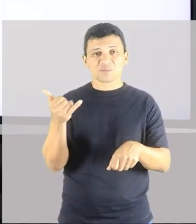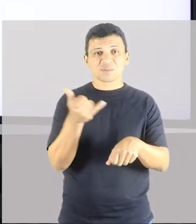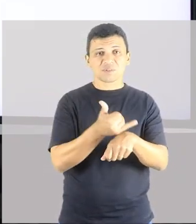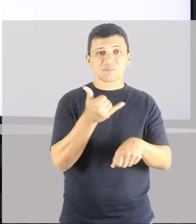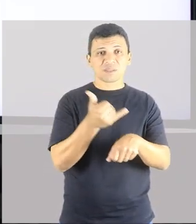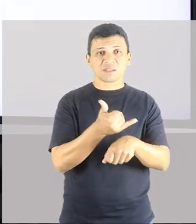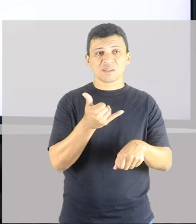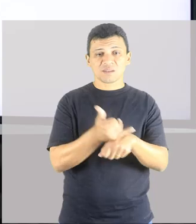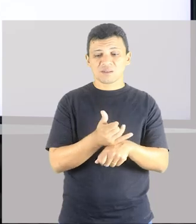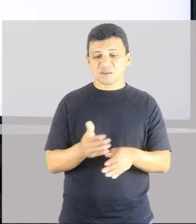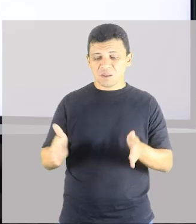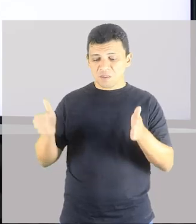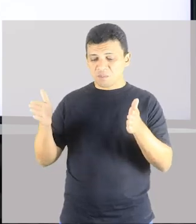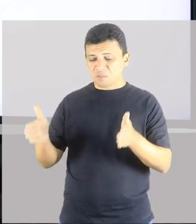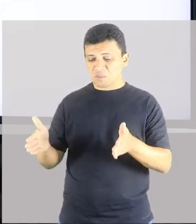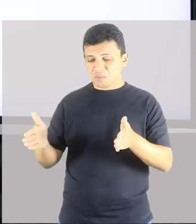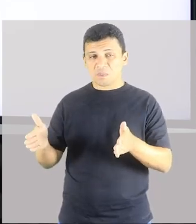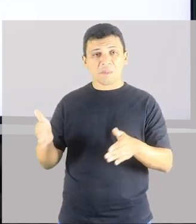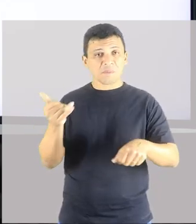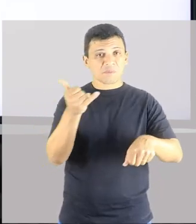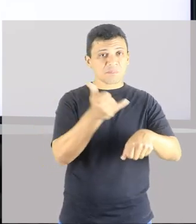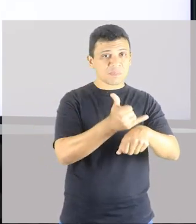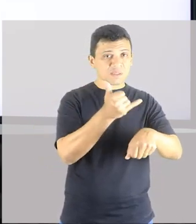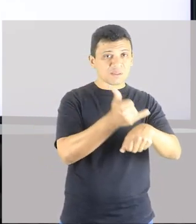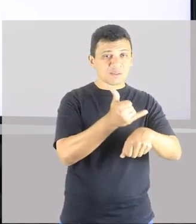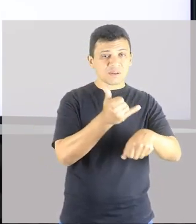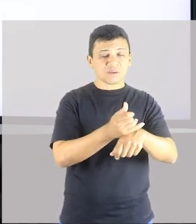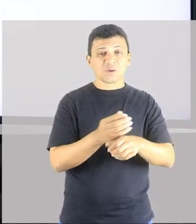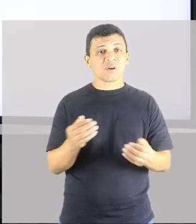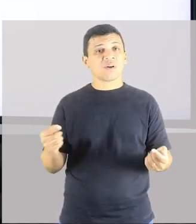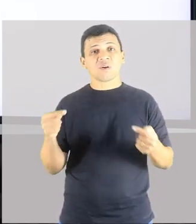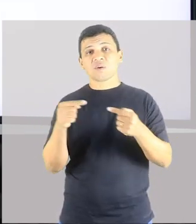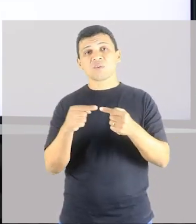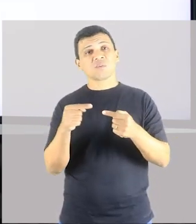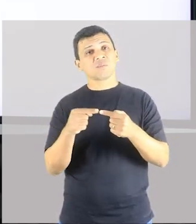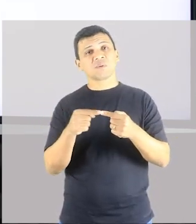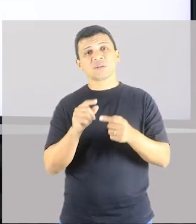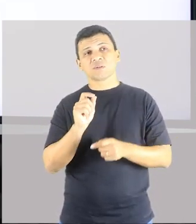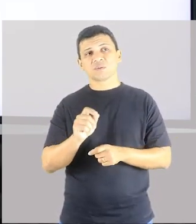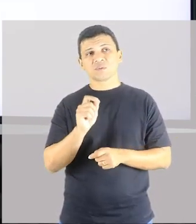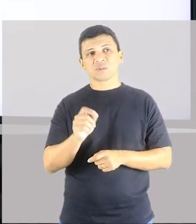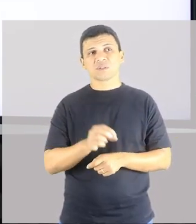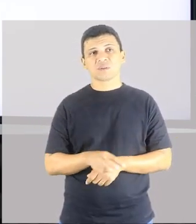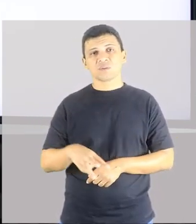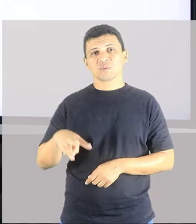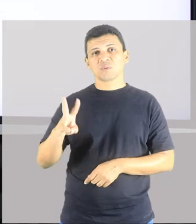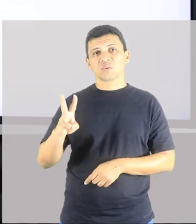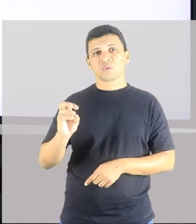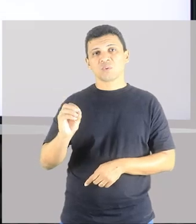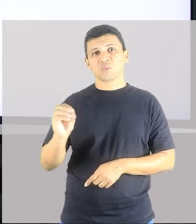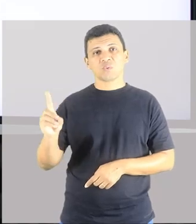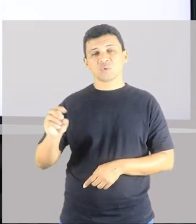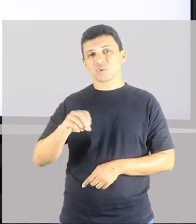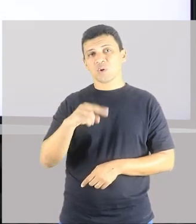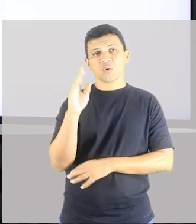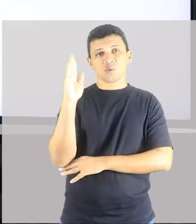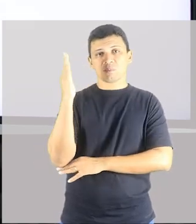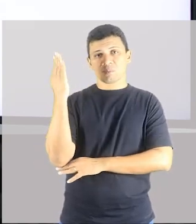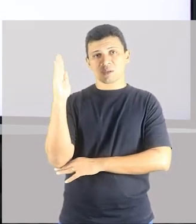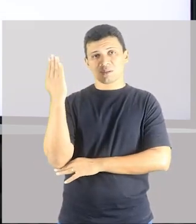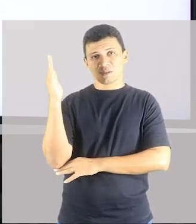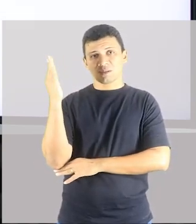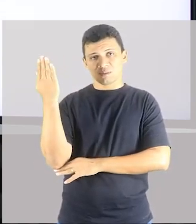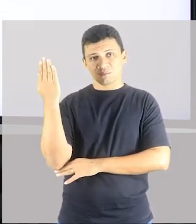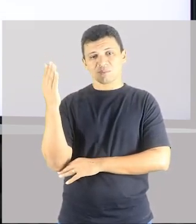longo pedaço de metal, fazendo associação ou mesmo de wood, que seria um pedaço de madeira. Então, a barra